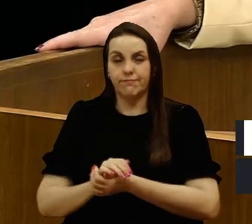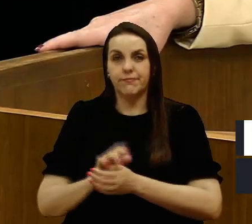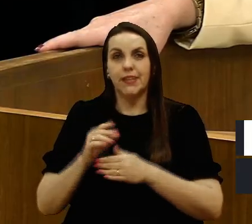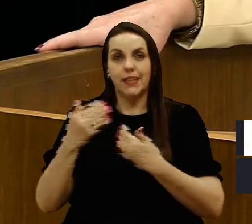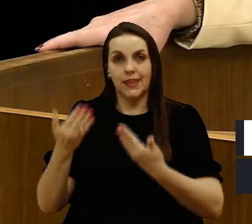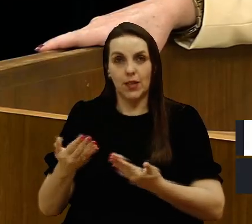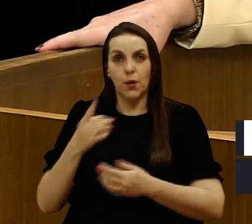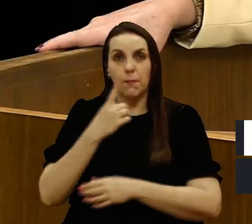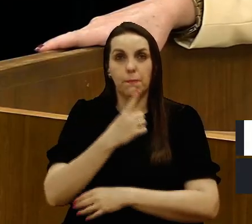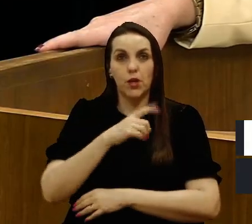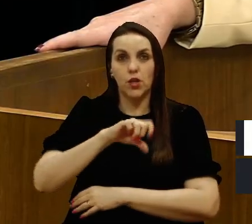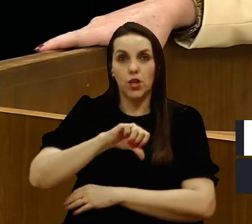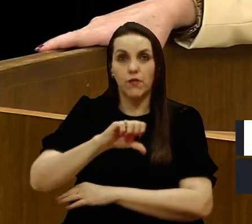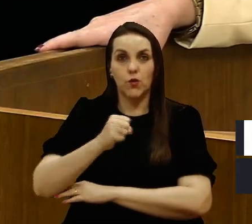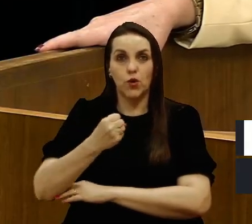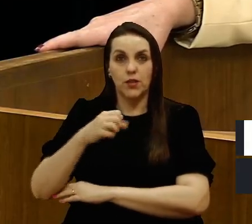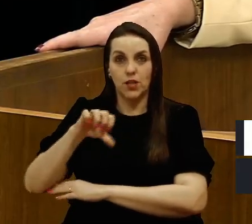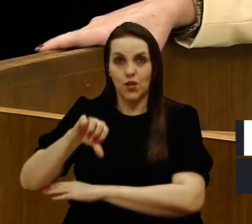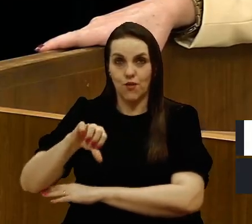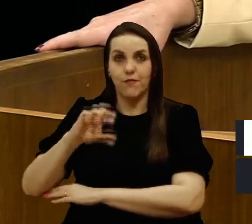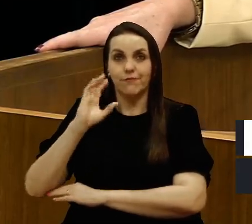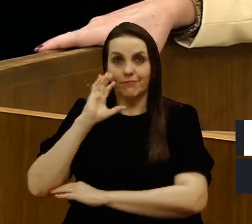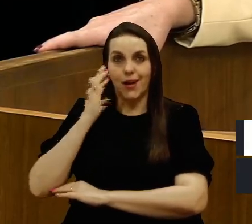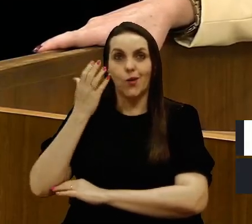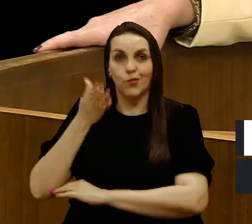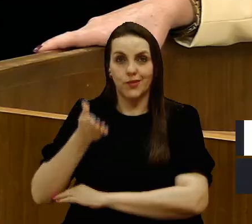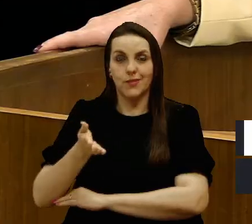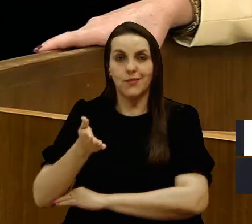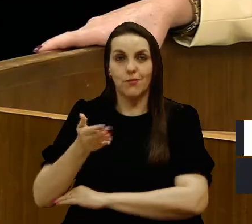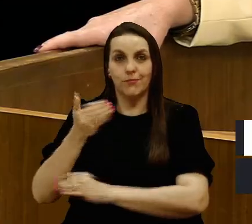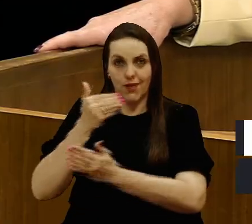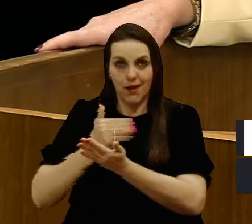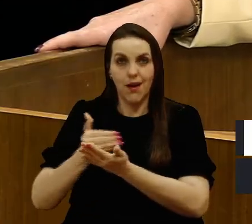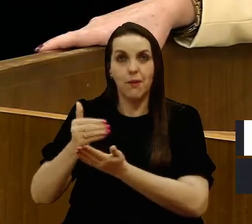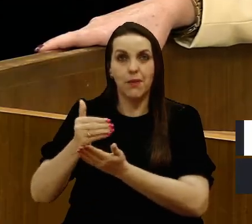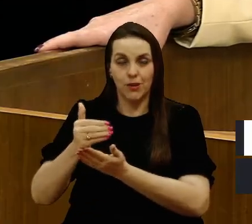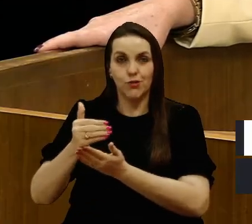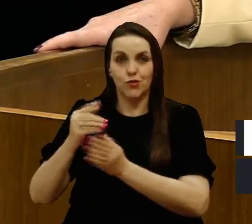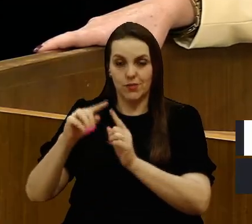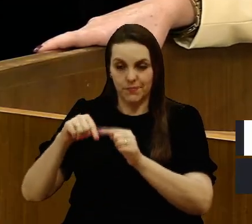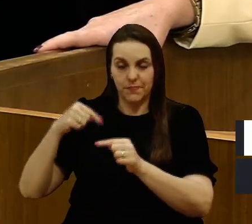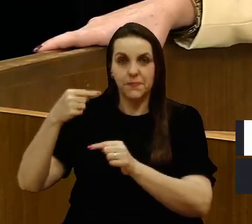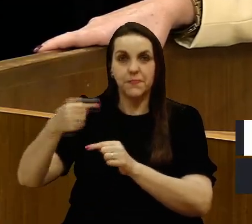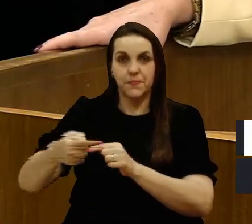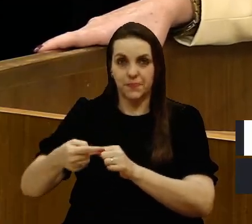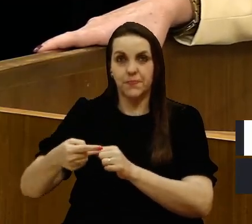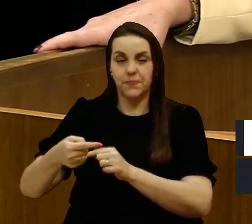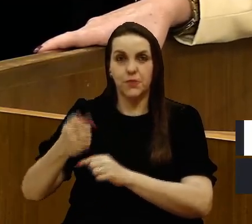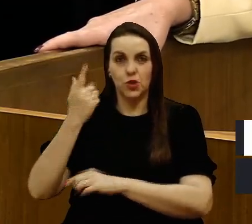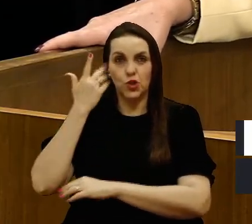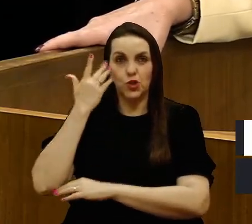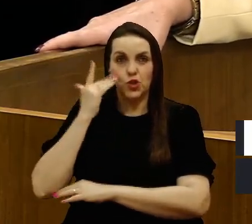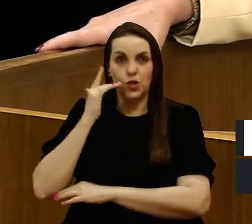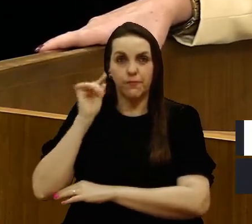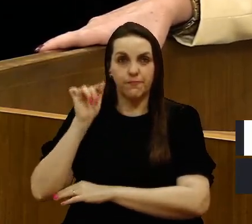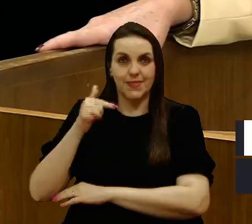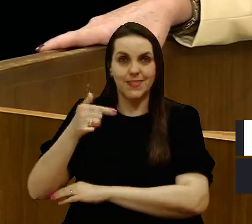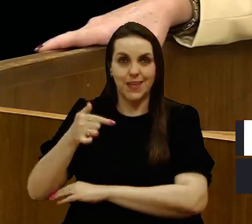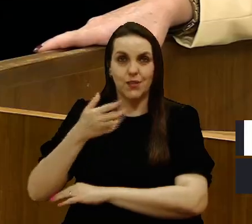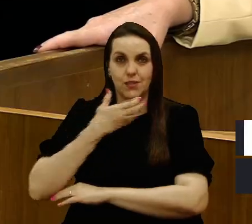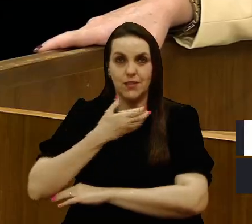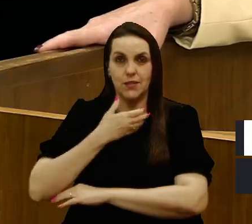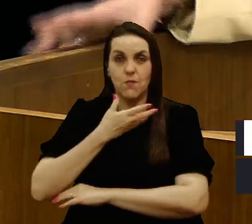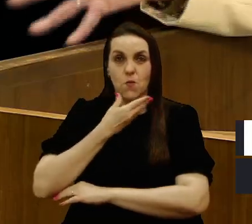em 1989, a partir de então, no dia seguinte, os homens de lá saíram à